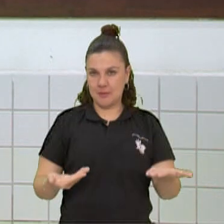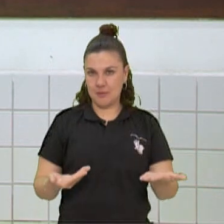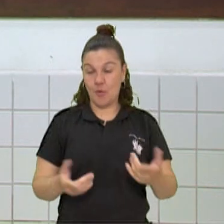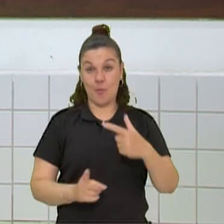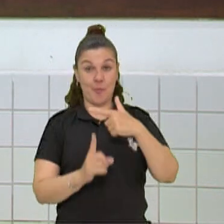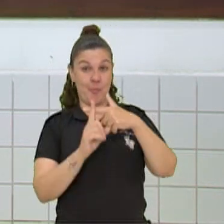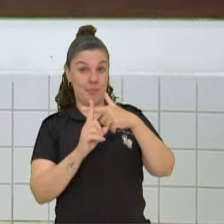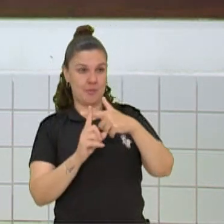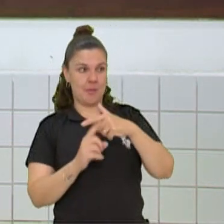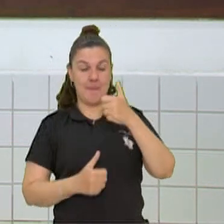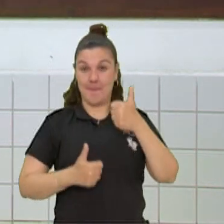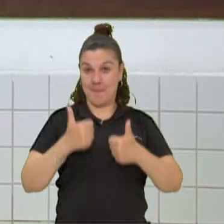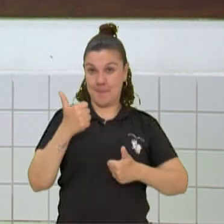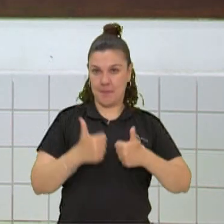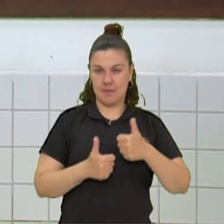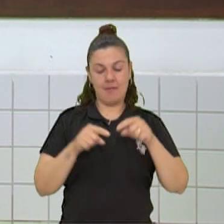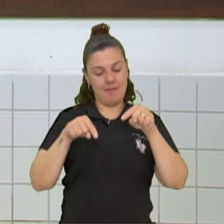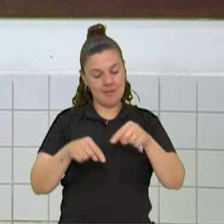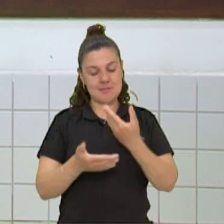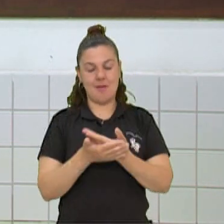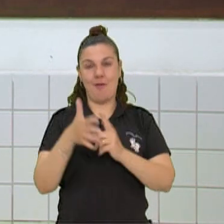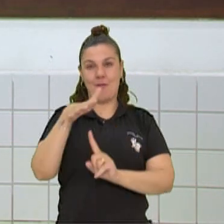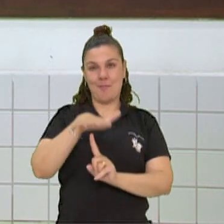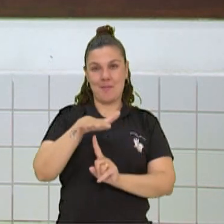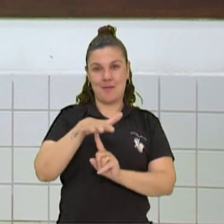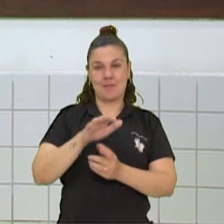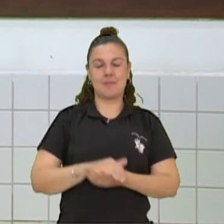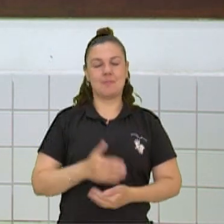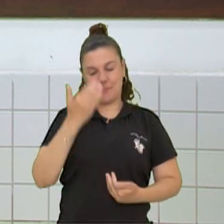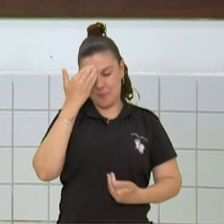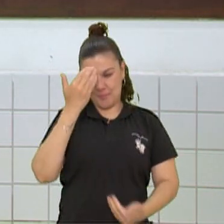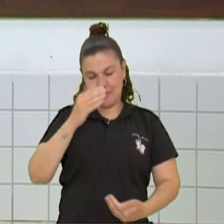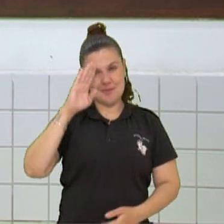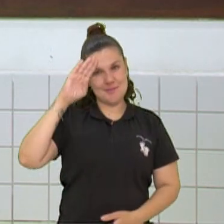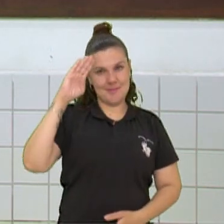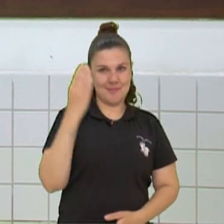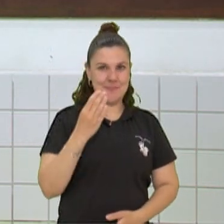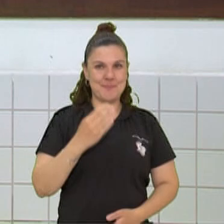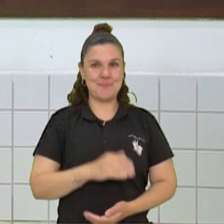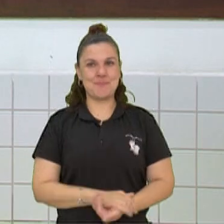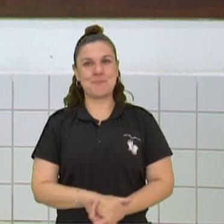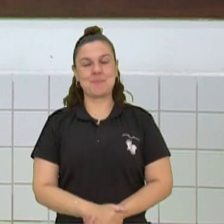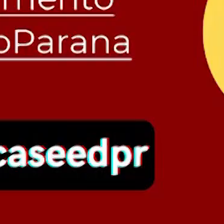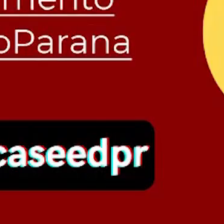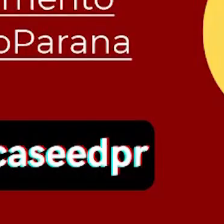positiva. Beleza, meu povo? Essa foi mais uma aula Paraná. Muito obrigado e até a próxima.